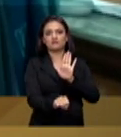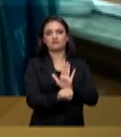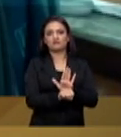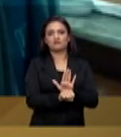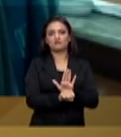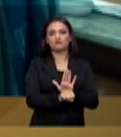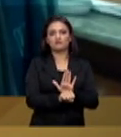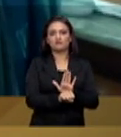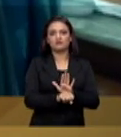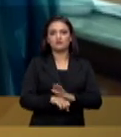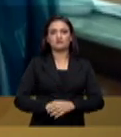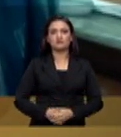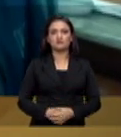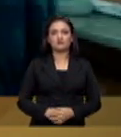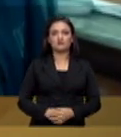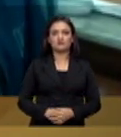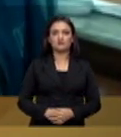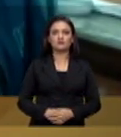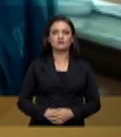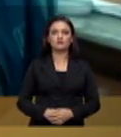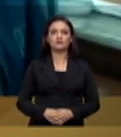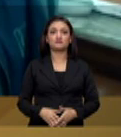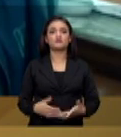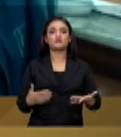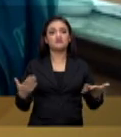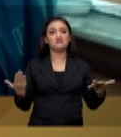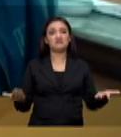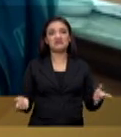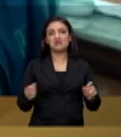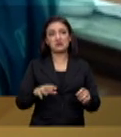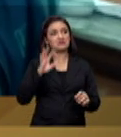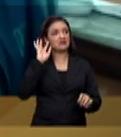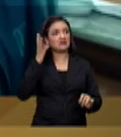Estará a impetração esvaziada.